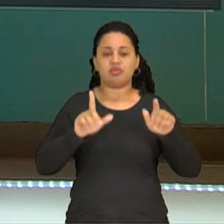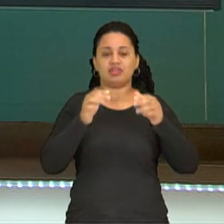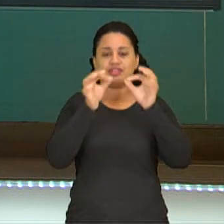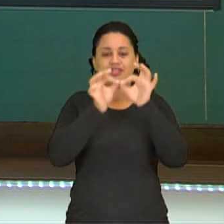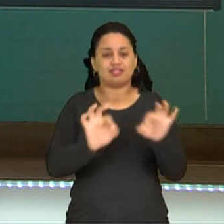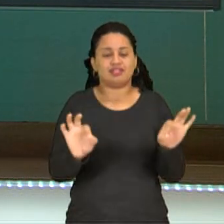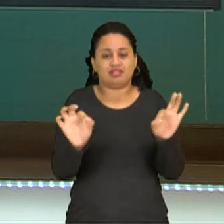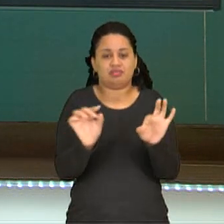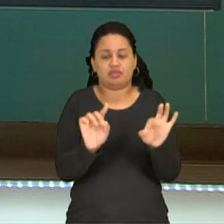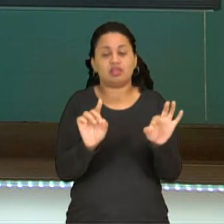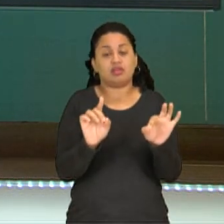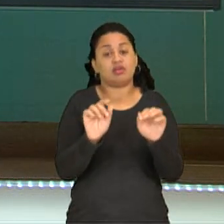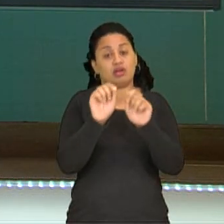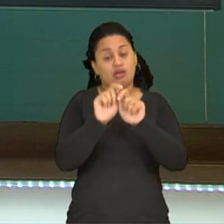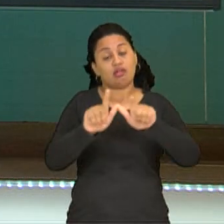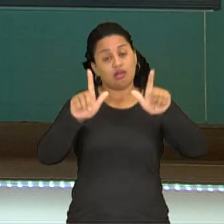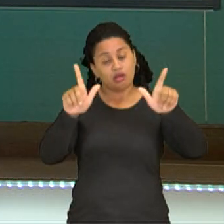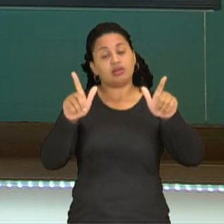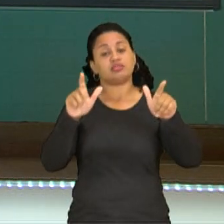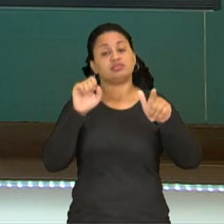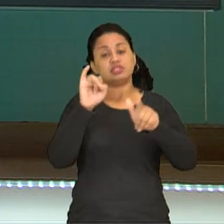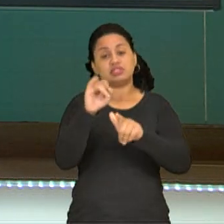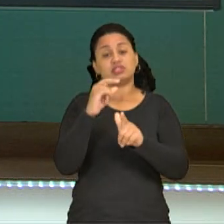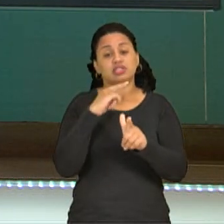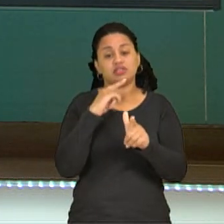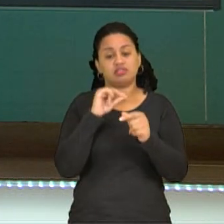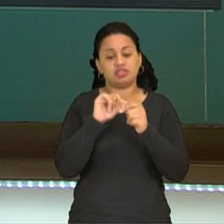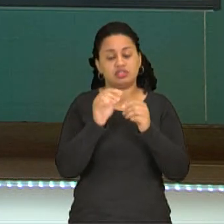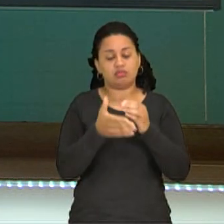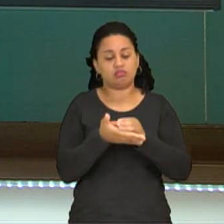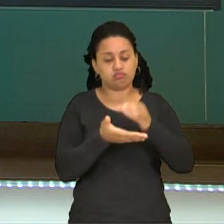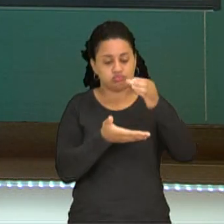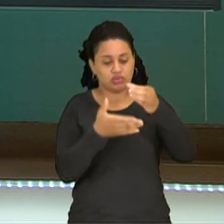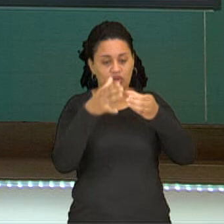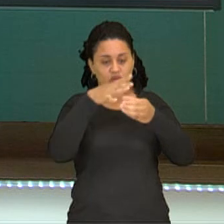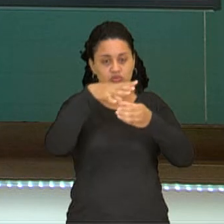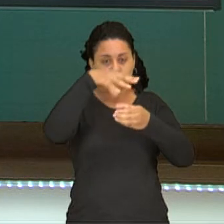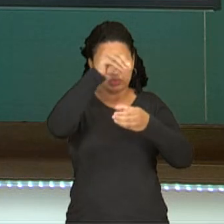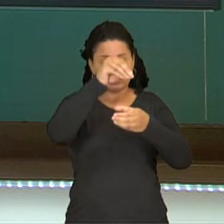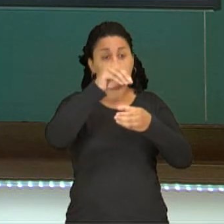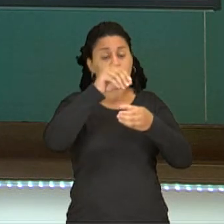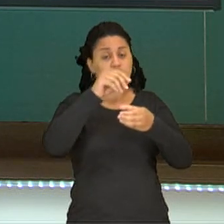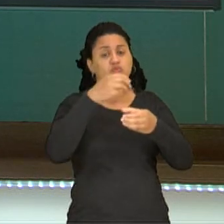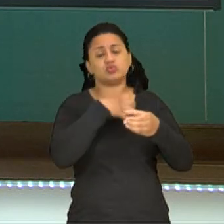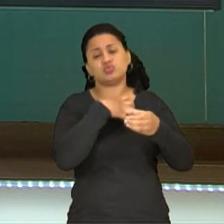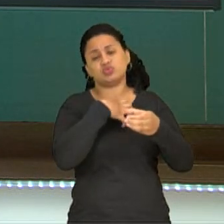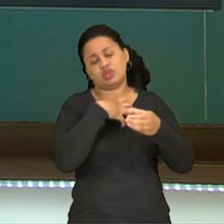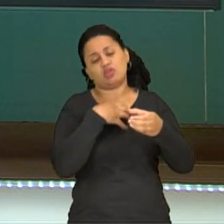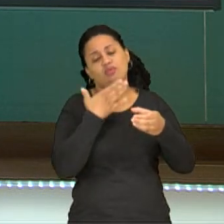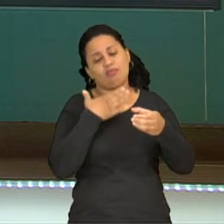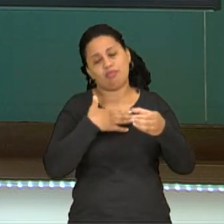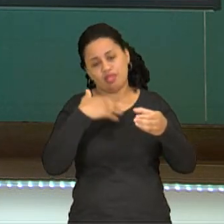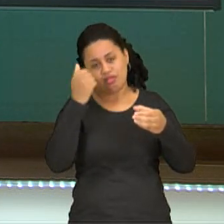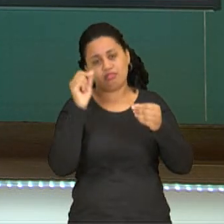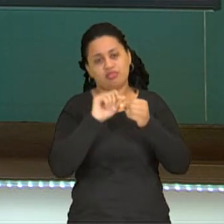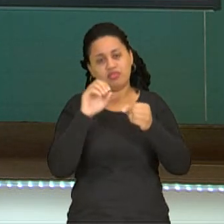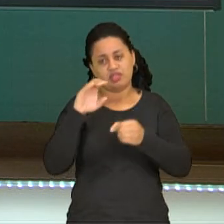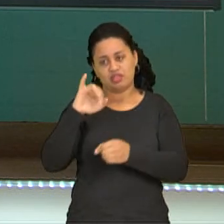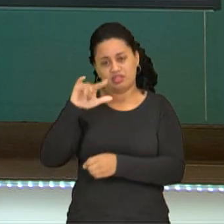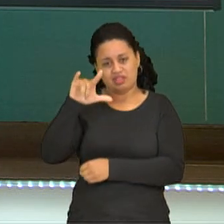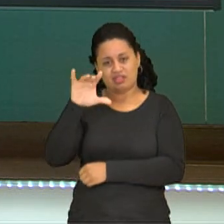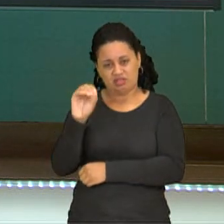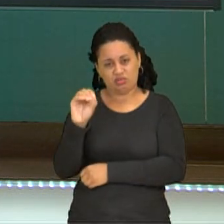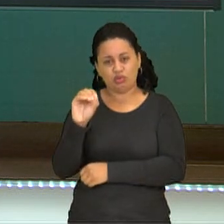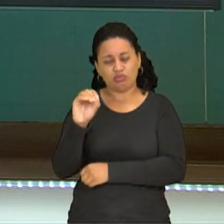simples. Claro, por exemplo, se a gente for fazer um silo, por exemplo, o formato mais adequado em